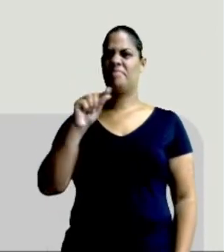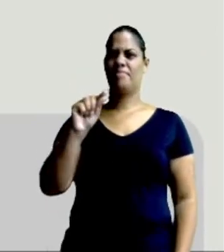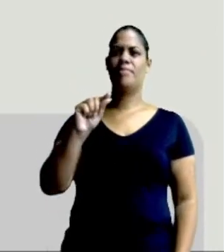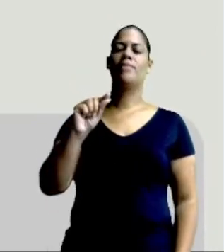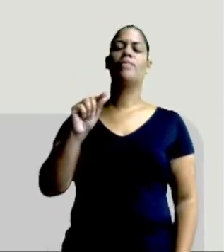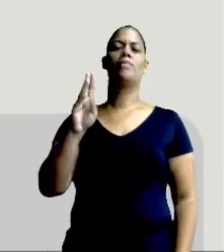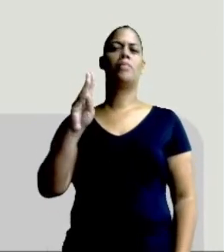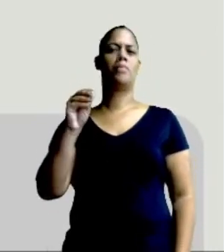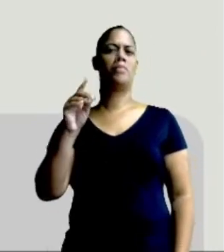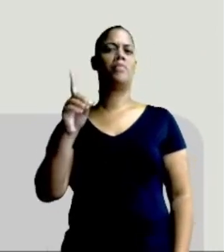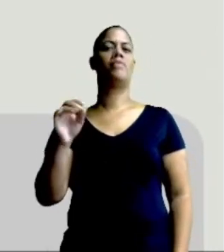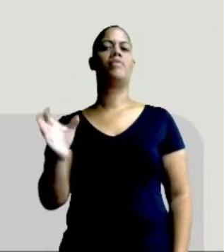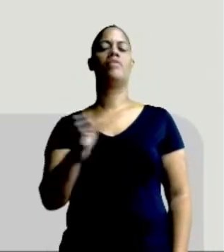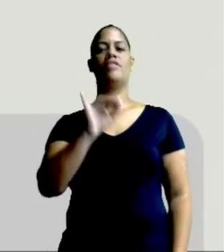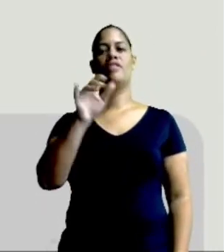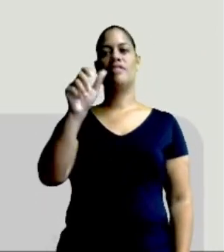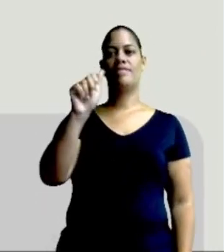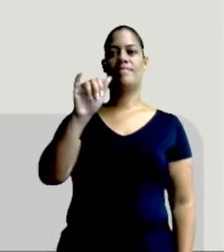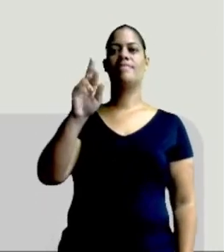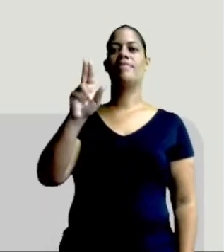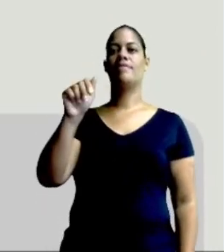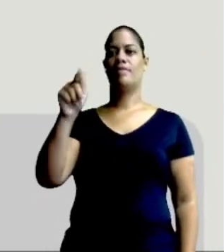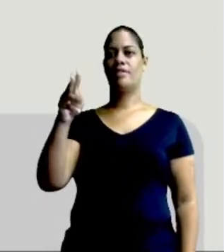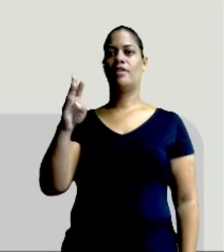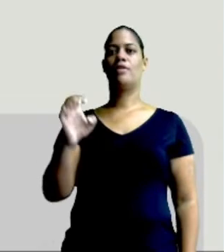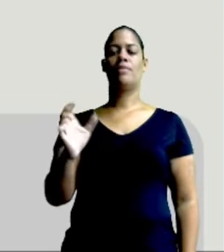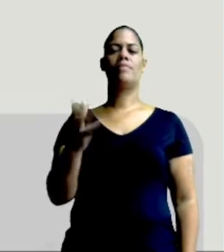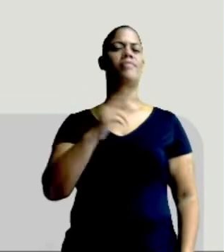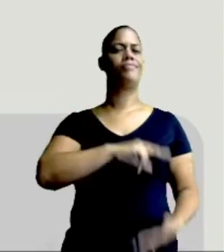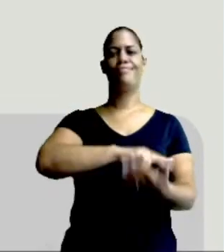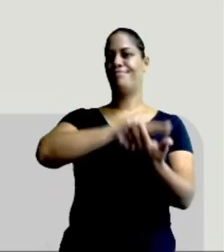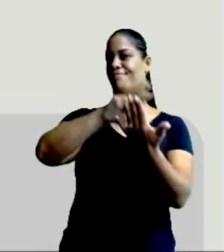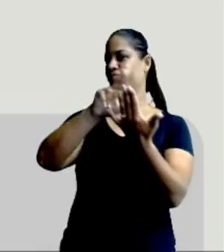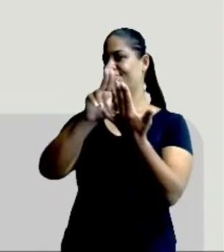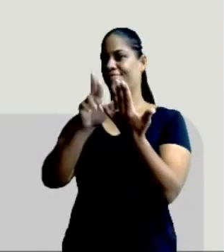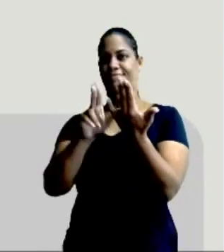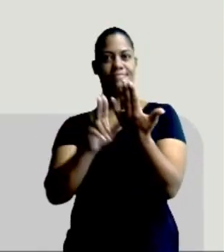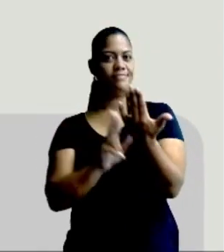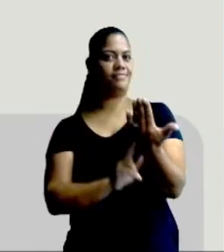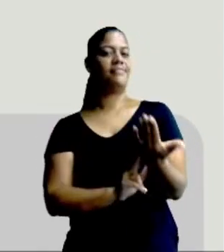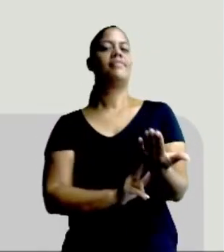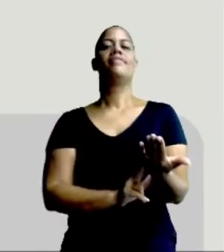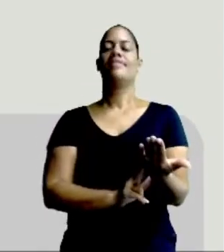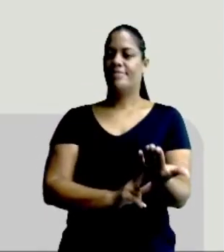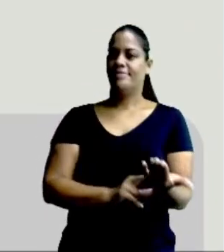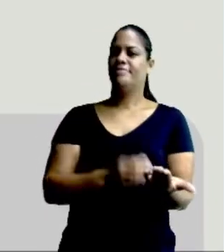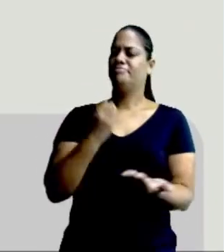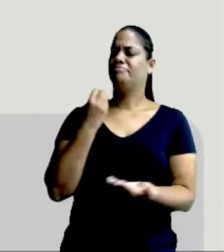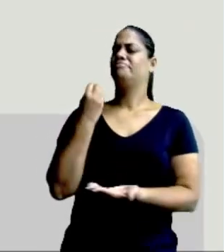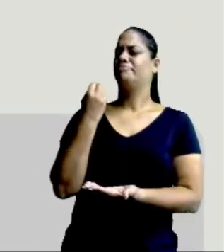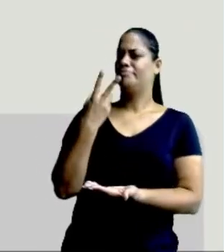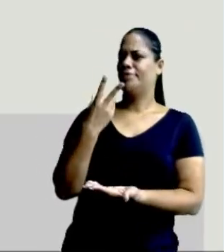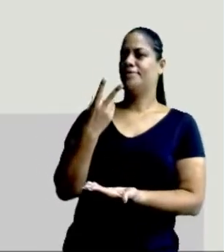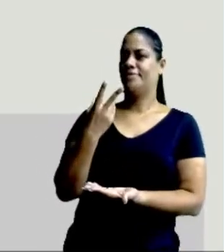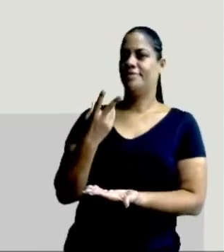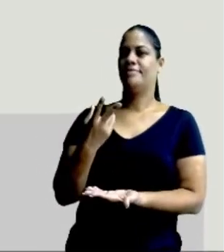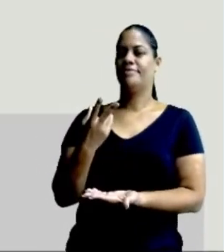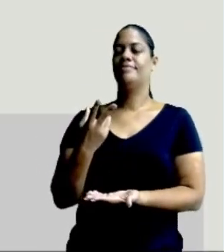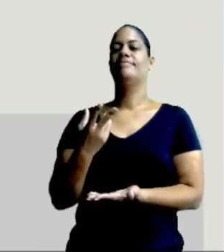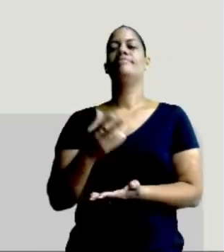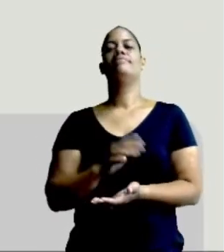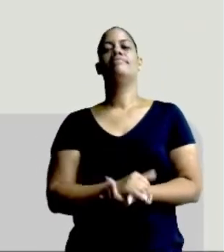bode, jaraguá, mimoso e outros. Excelentes pastagens recobrindo